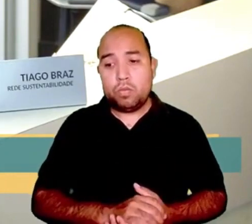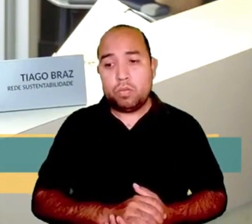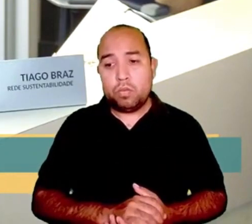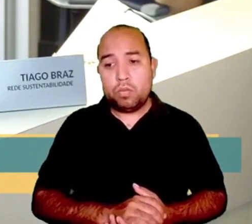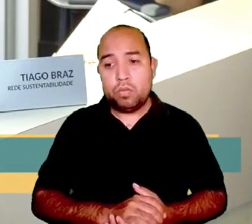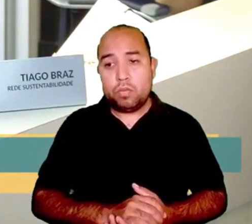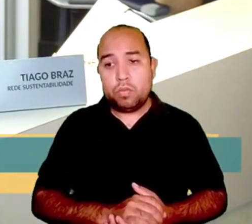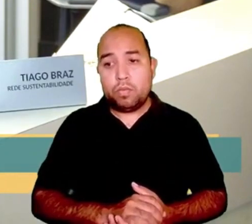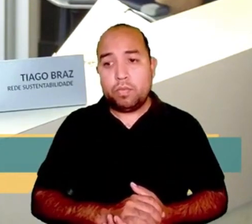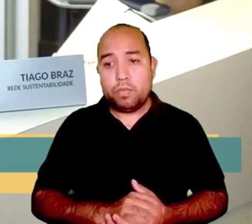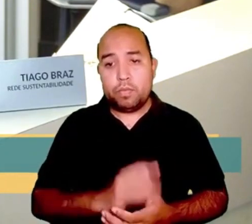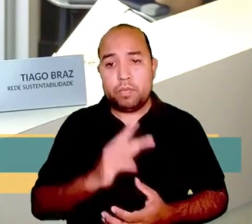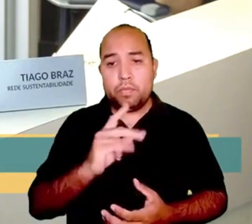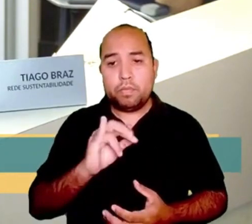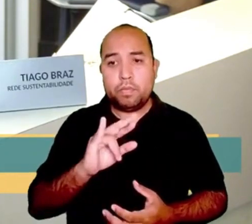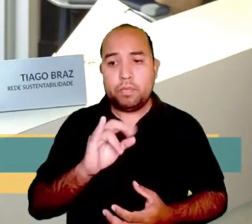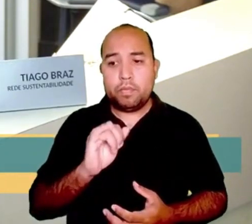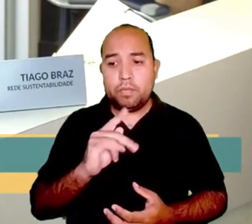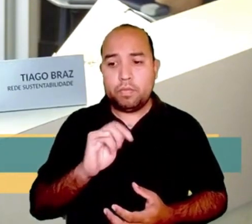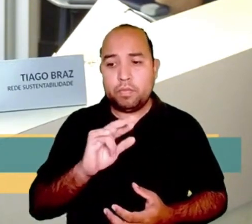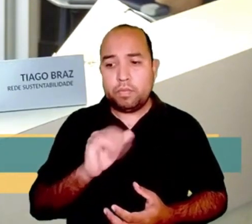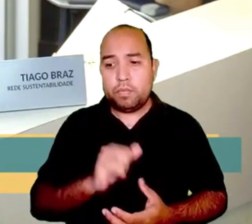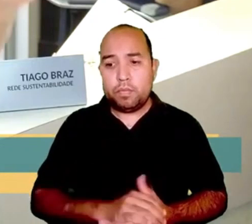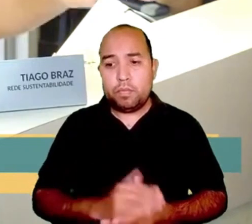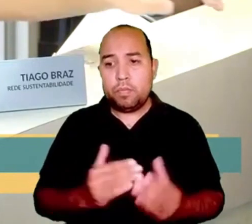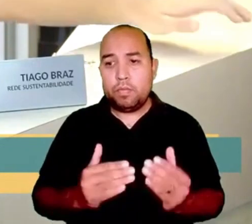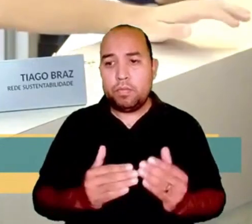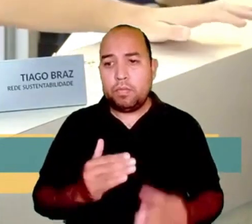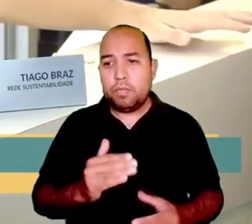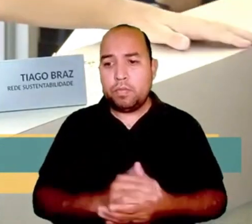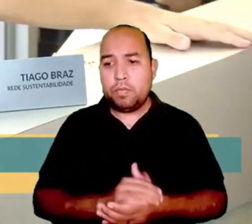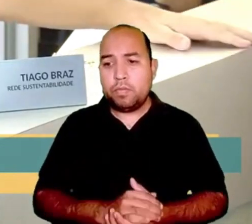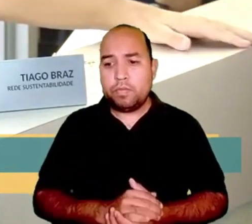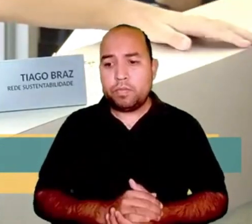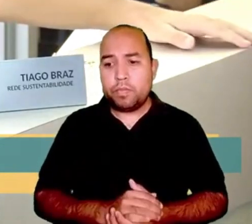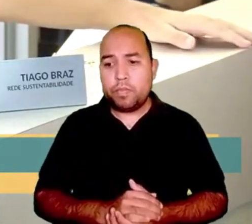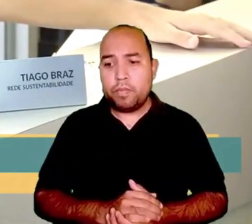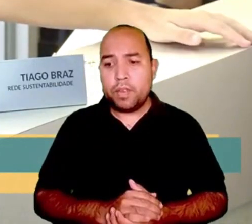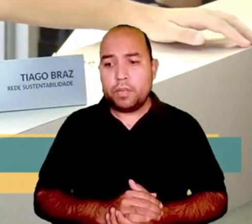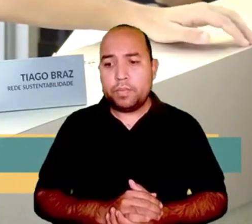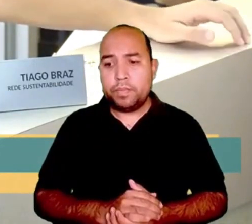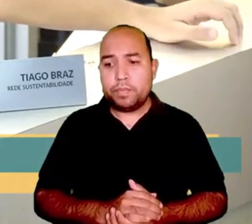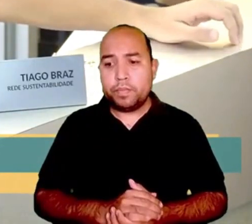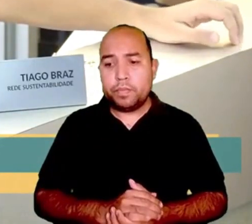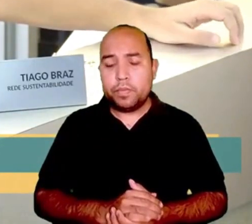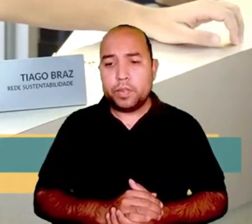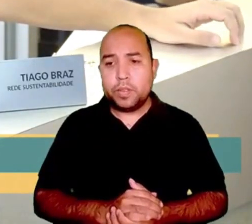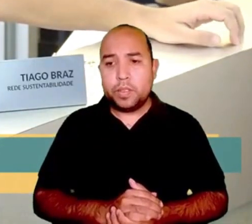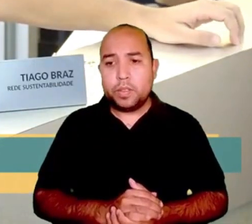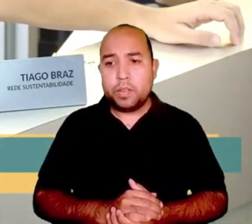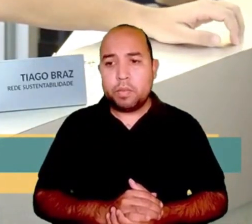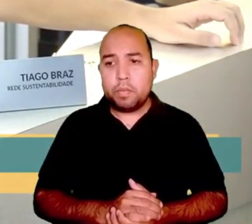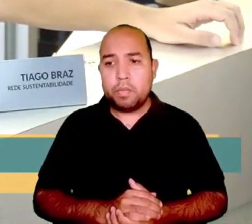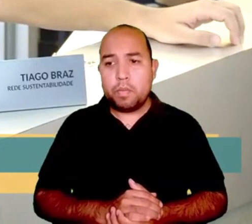esse convênio não tem meu apoio. Então a próxima vinda a essa casa de qualquer tipo de suplementação